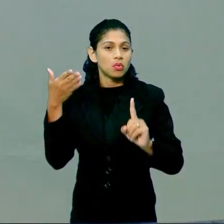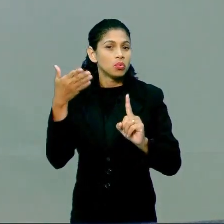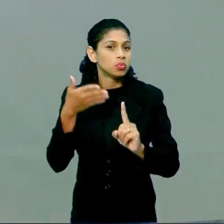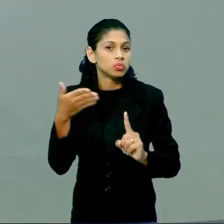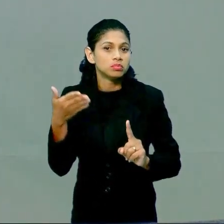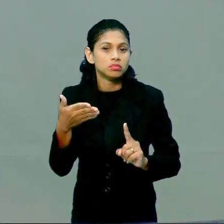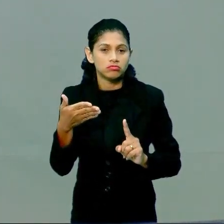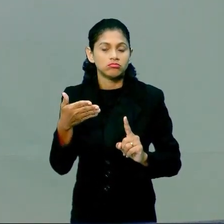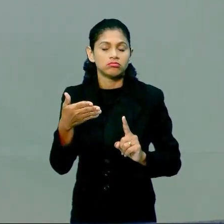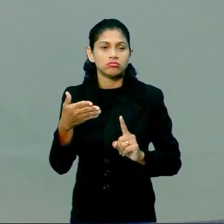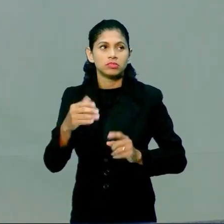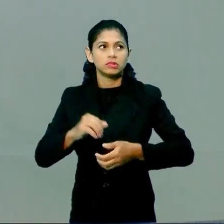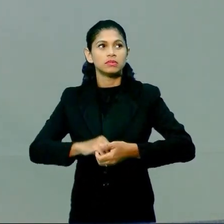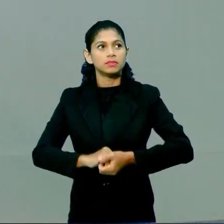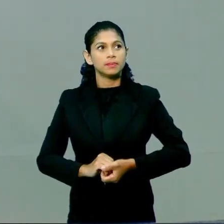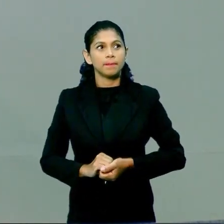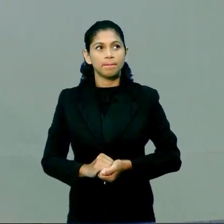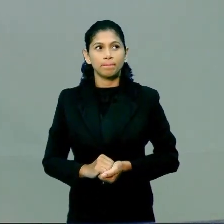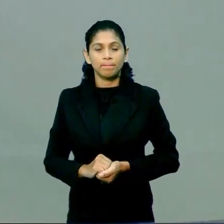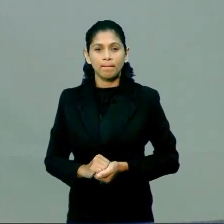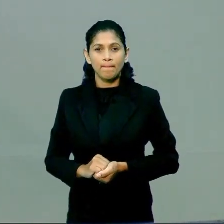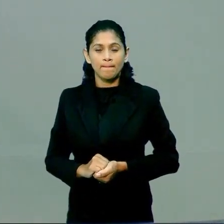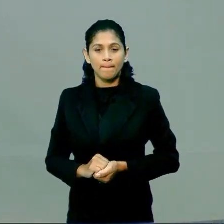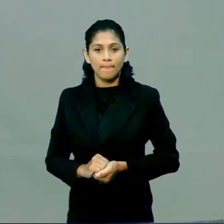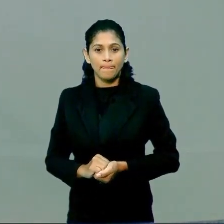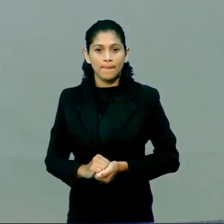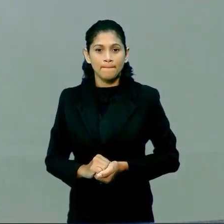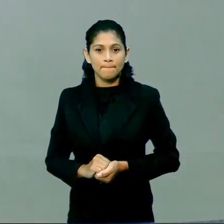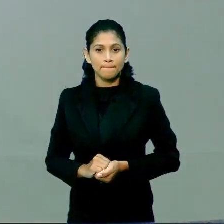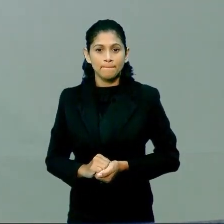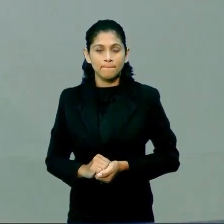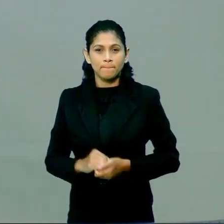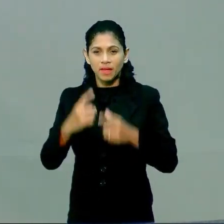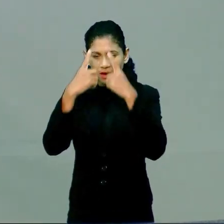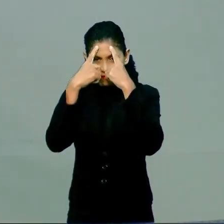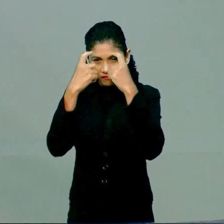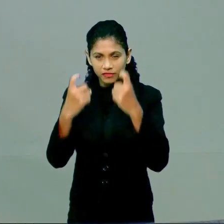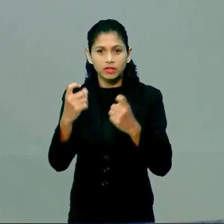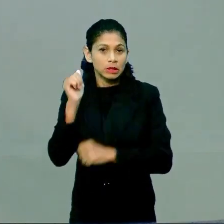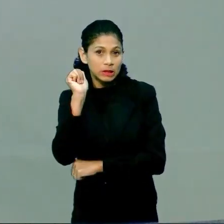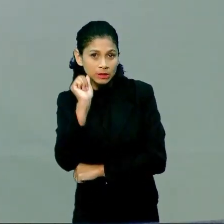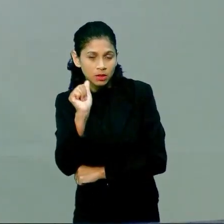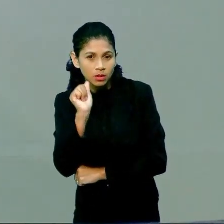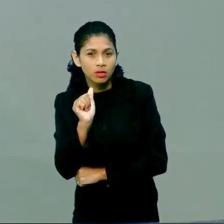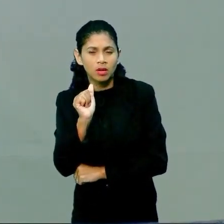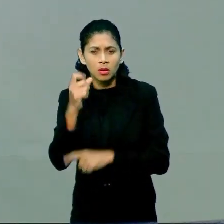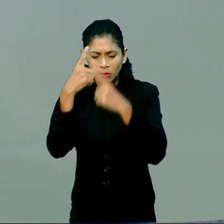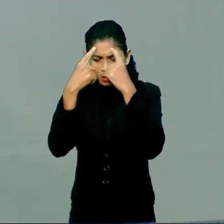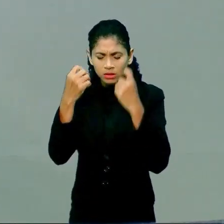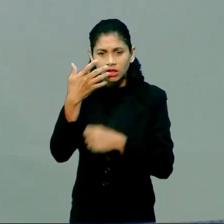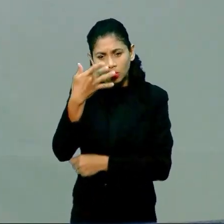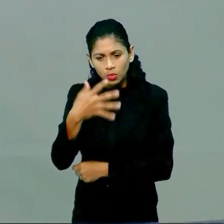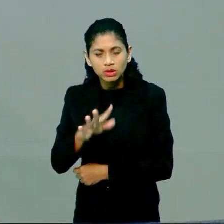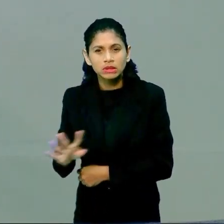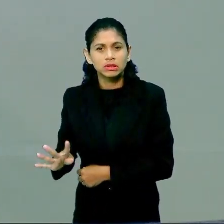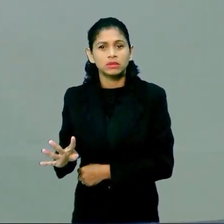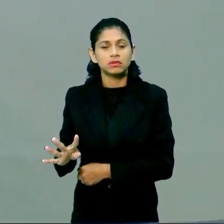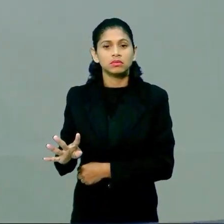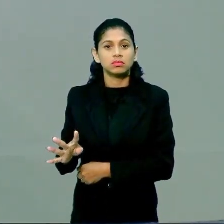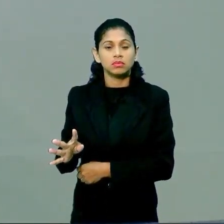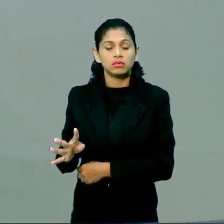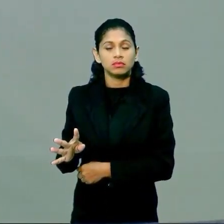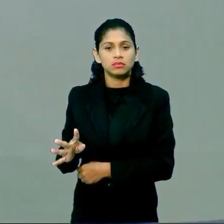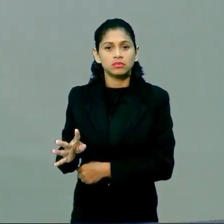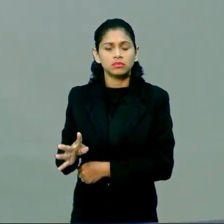aqueles clinch de campanha publicitária né mesmo como a violência contra a mulher violência se conta criança diga não disque